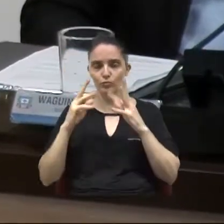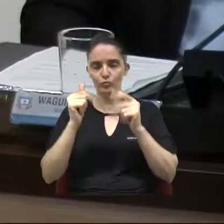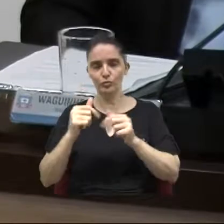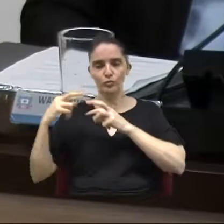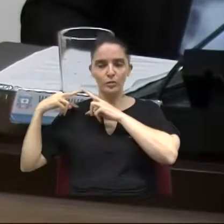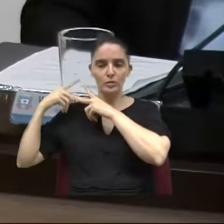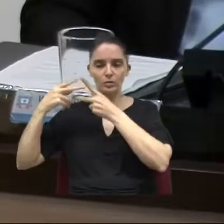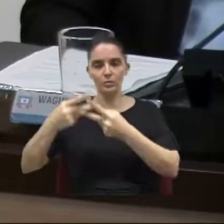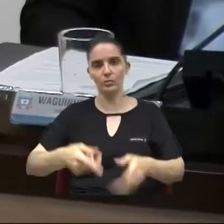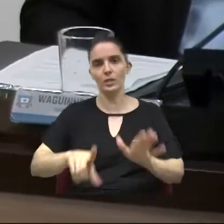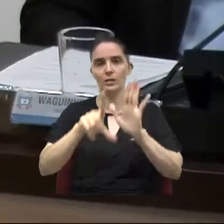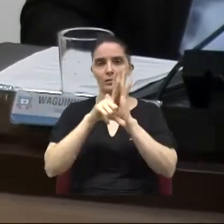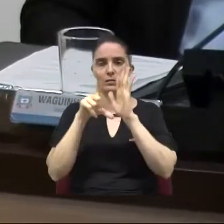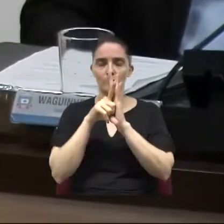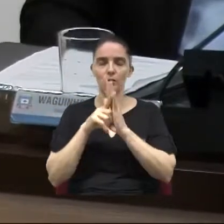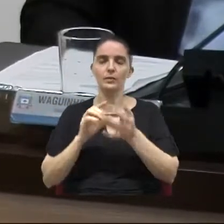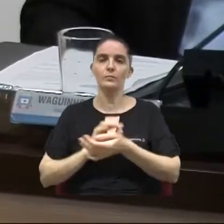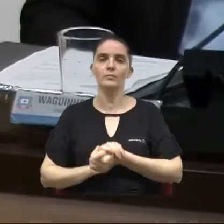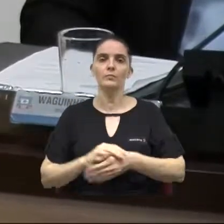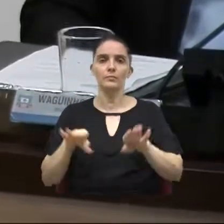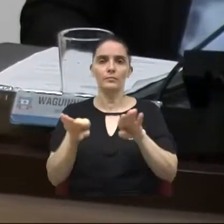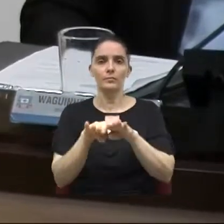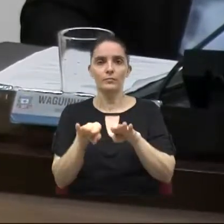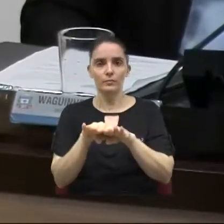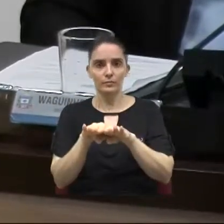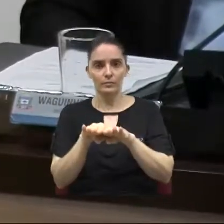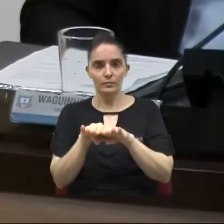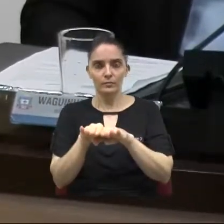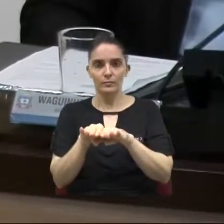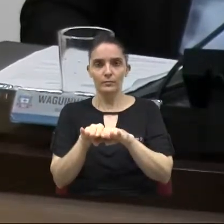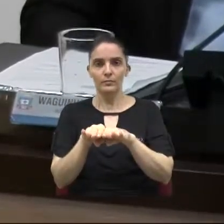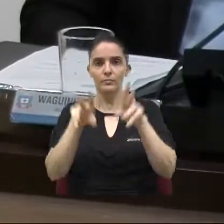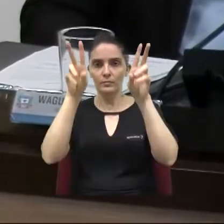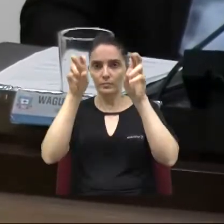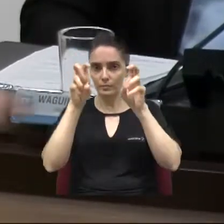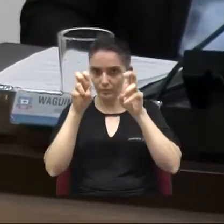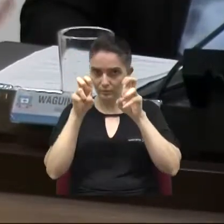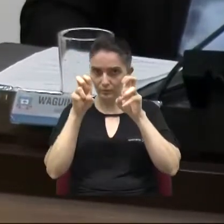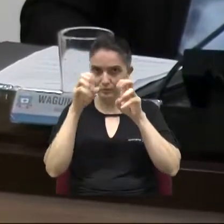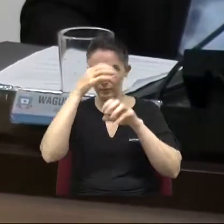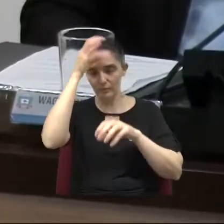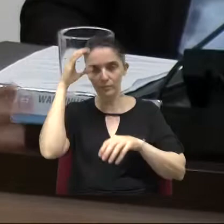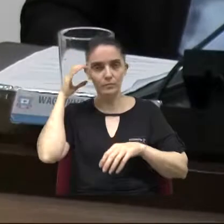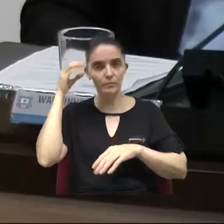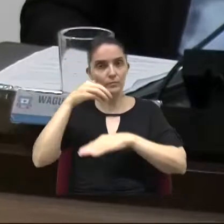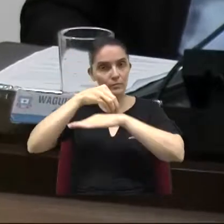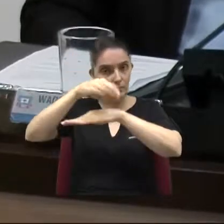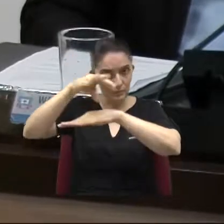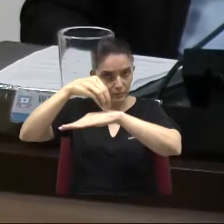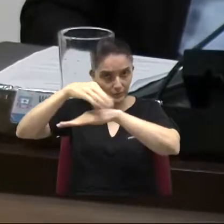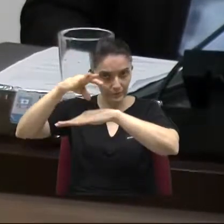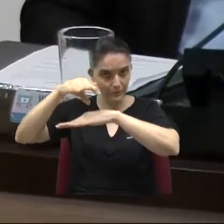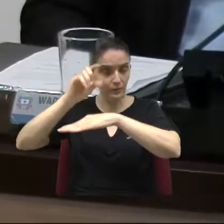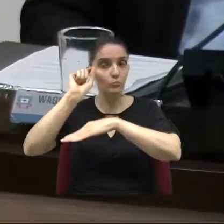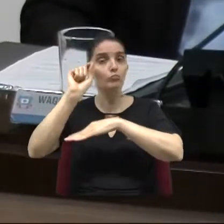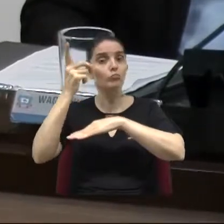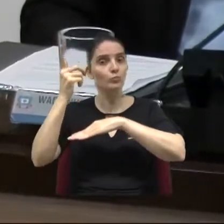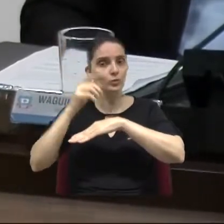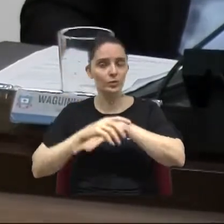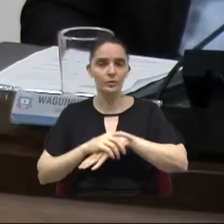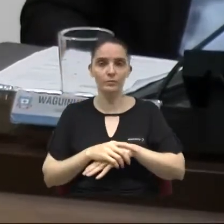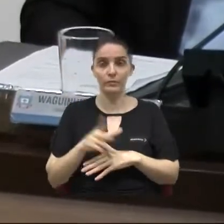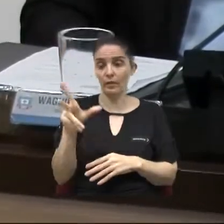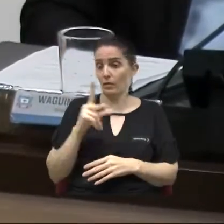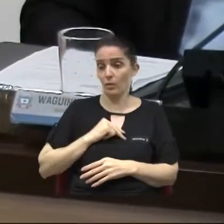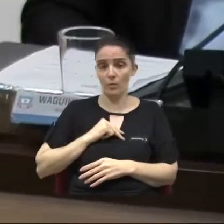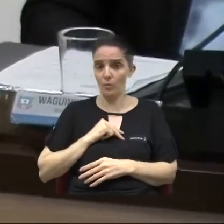nesse sentido. E acerca dessa temática, a informação que eu vou trazer, por incrível que pareça, vai falar assim, nossa,